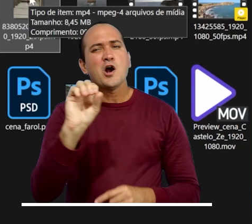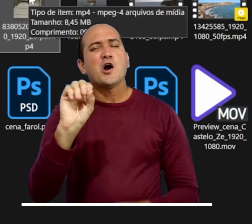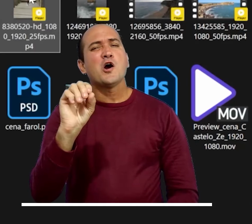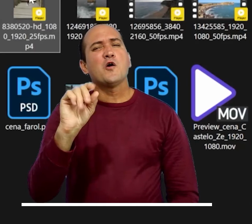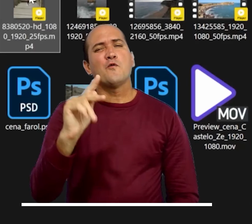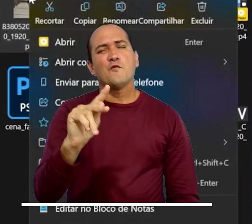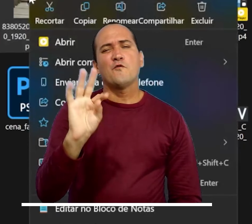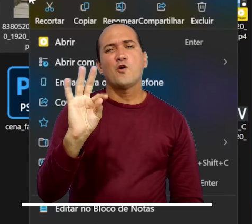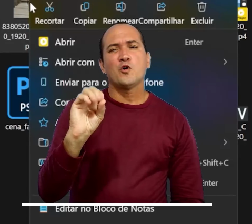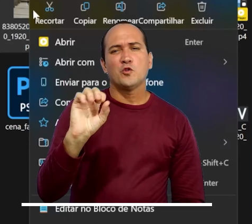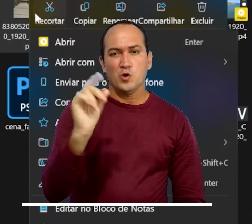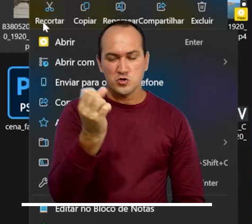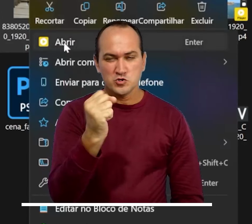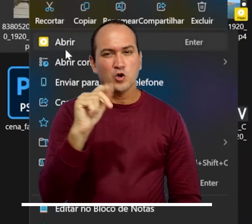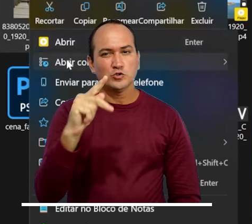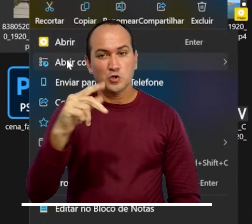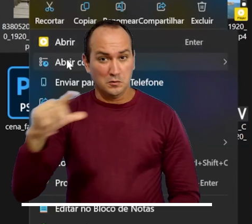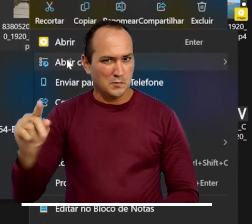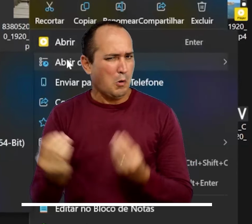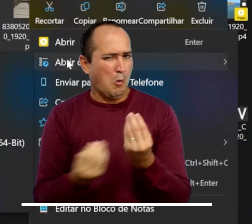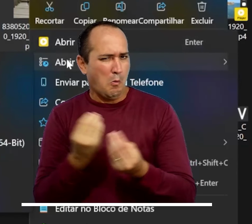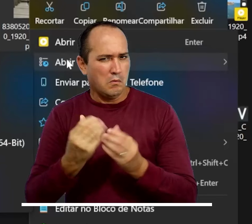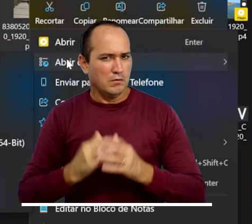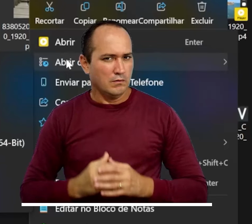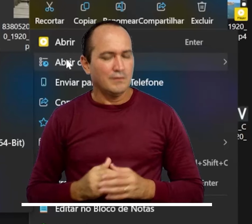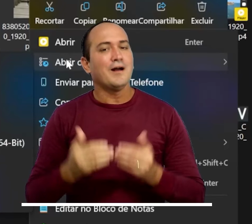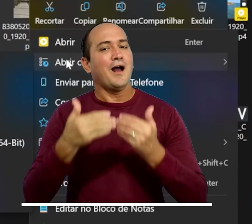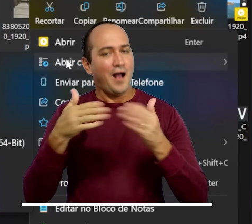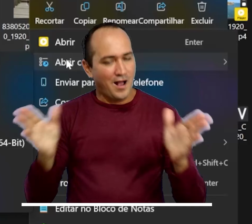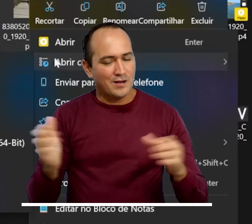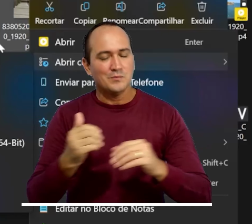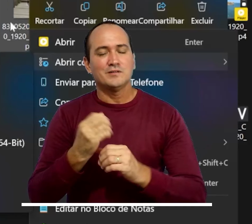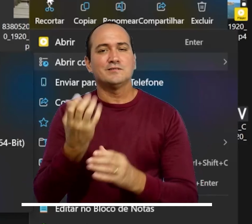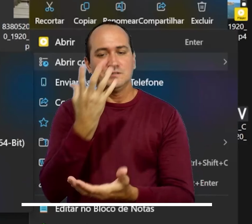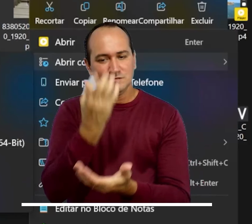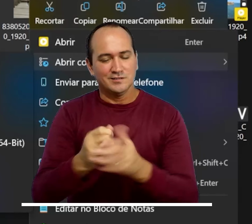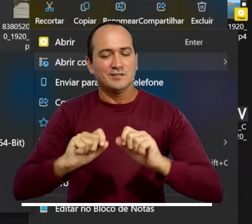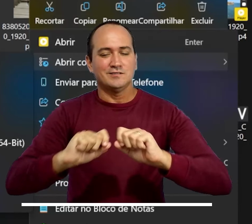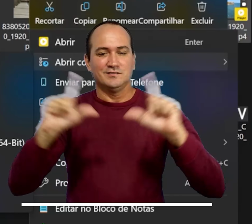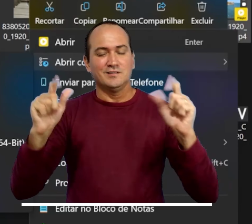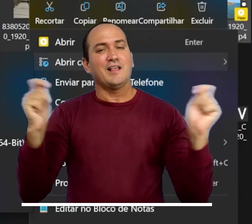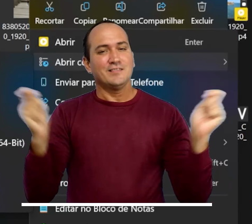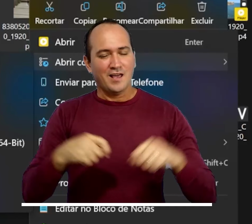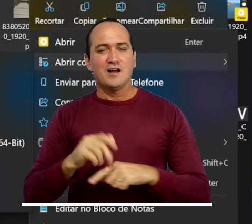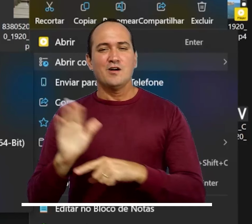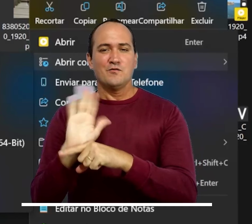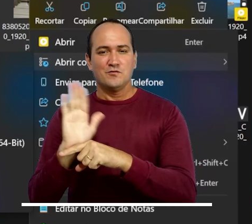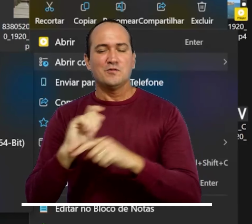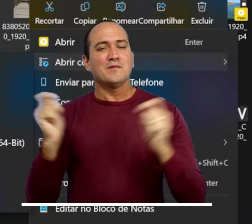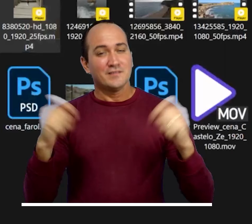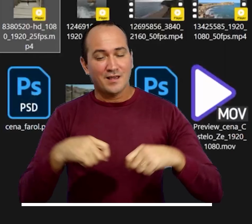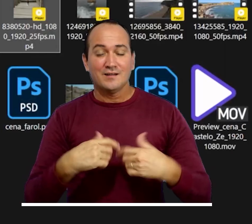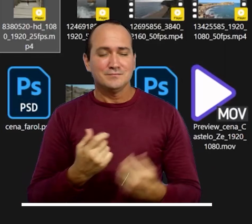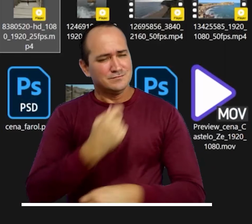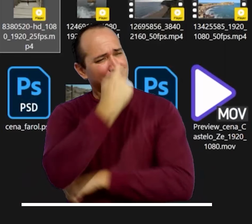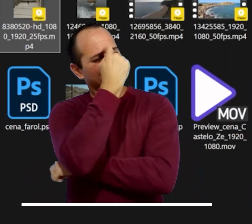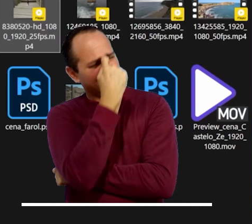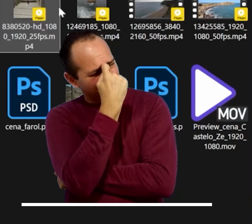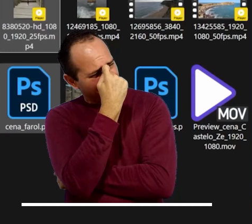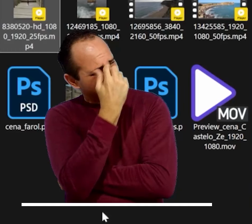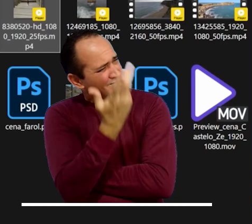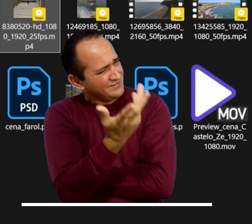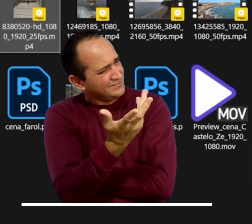vai abrir um vídeo. O Photoshop também abre vídeos, certo? Vou colocar aqui para abrir como eu poderia simplesmente, tá? Como eu já estou aqui com o Photoshop